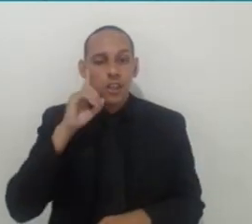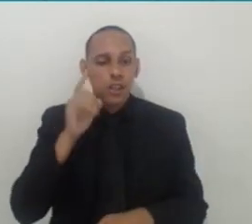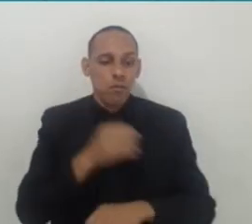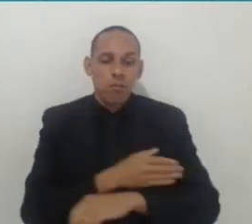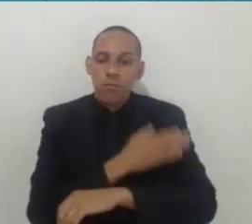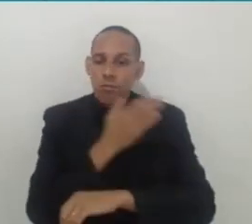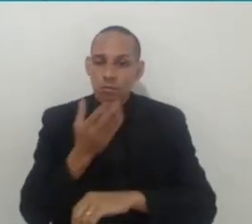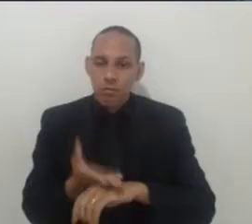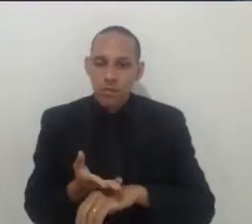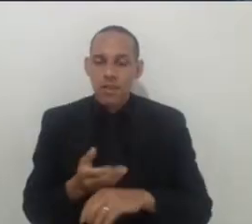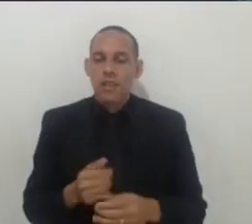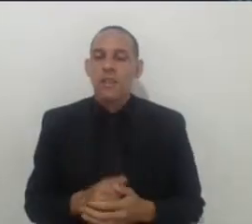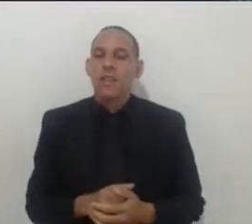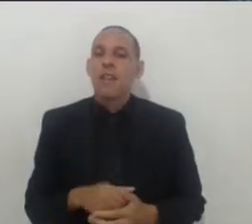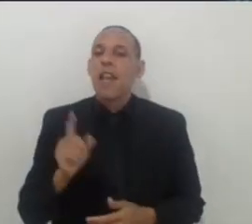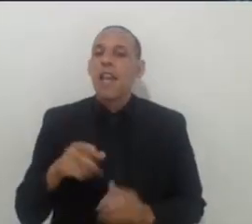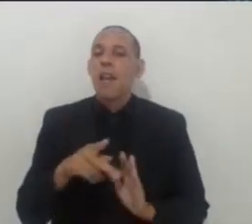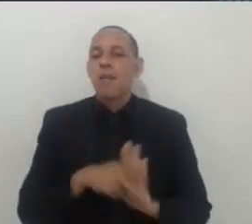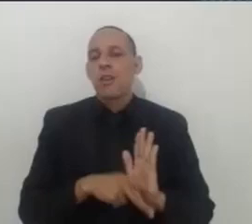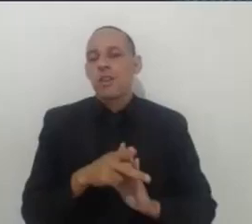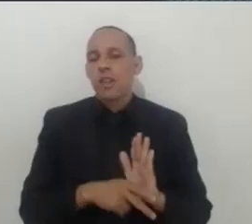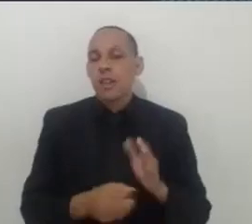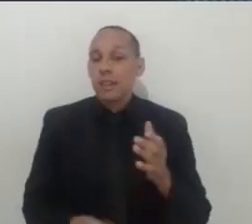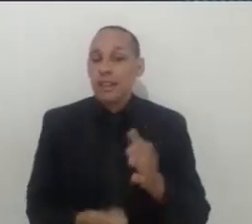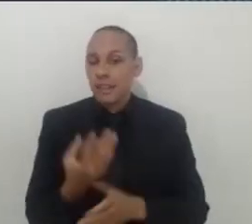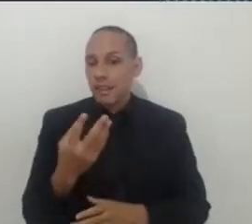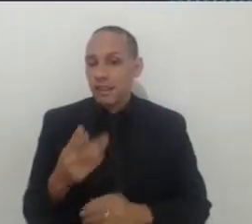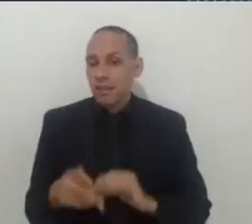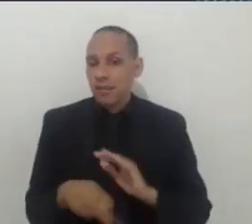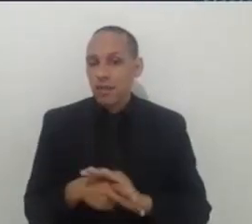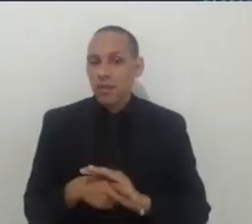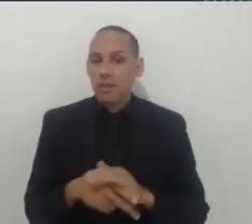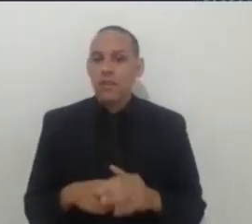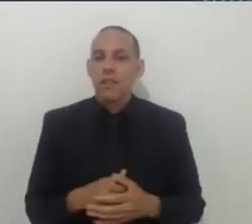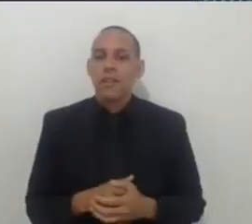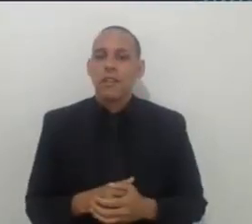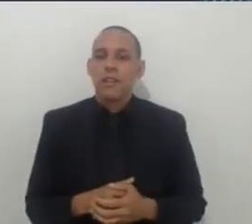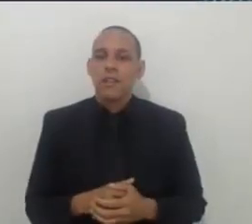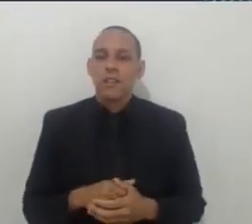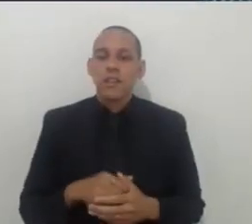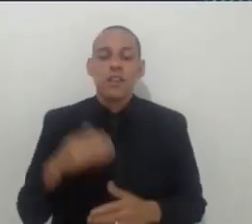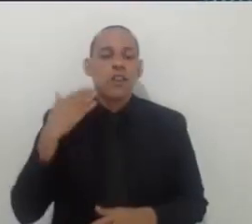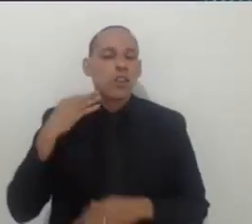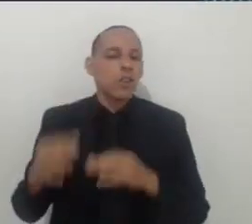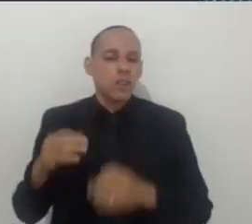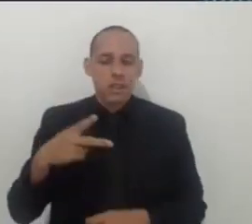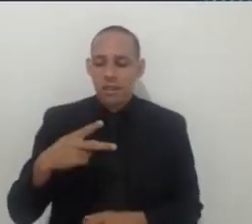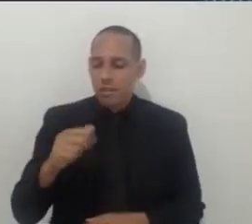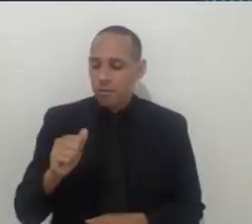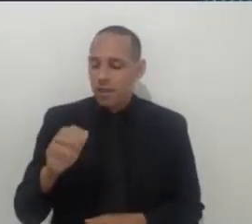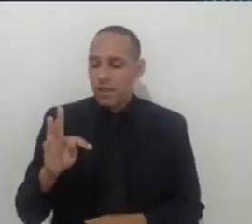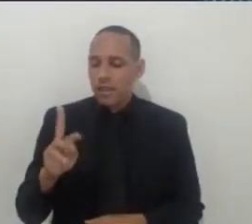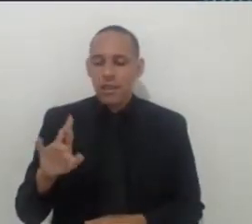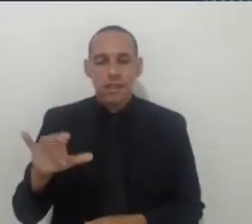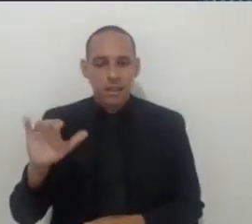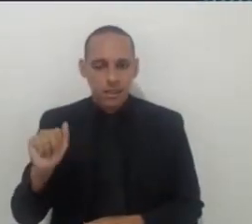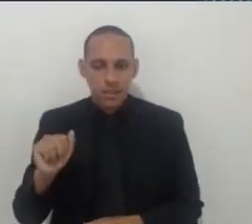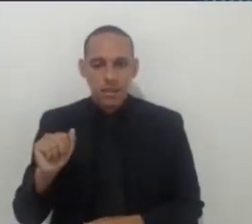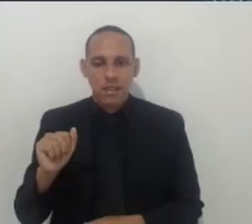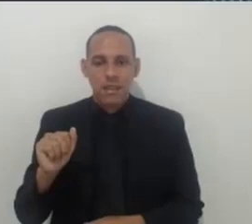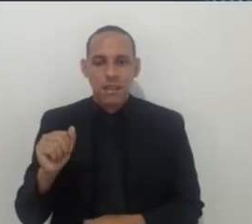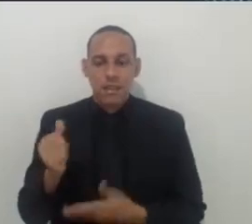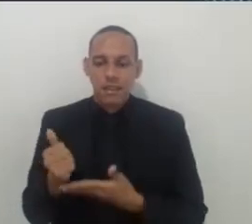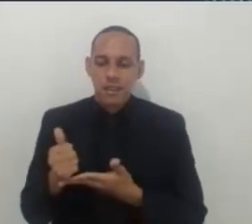com esse projeto criado pela nossa juíza Patrícia e levado à